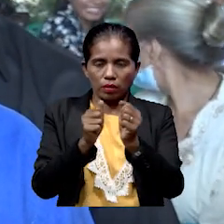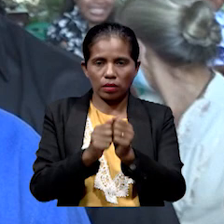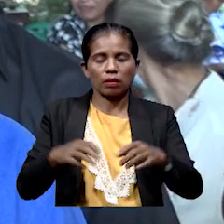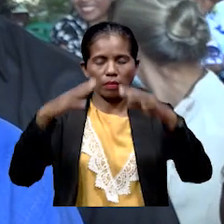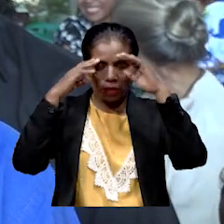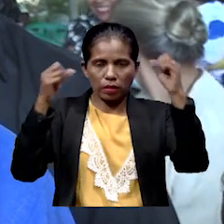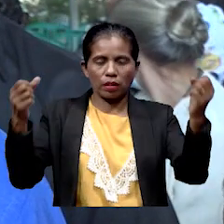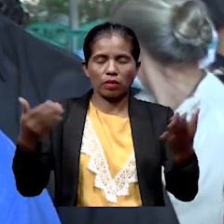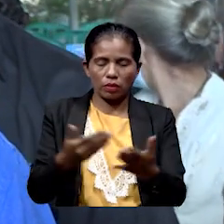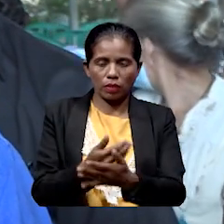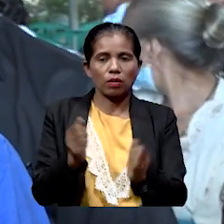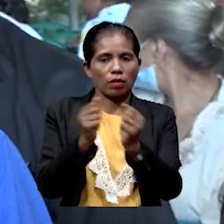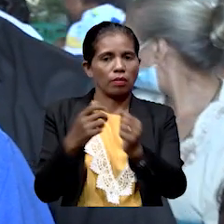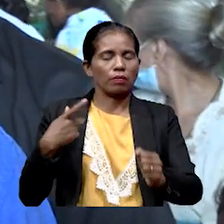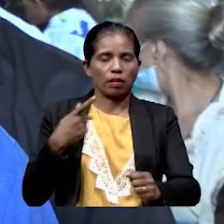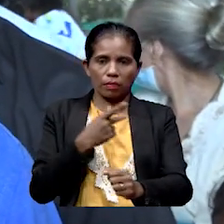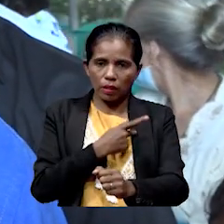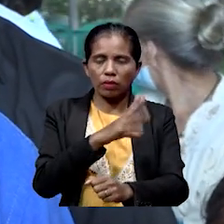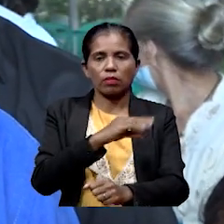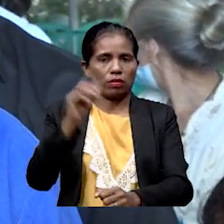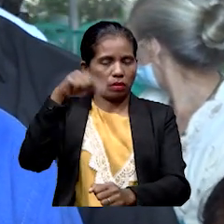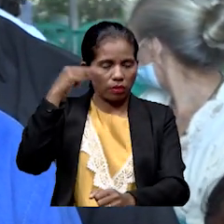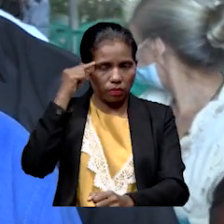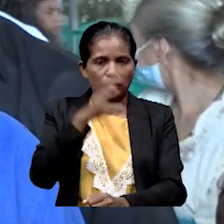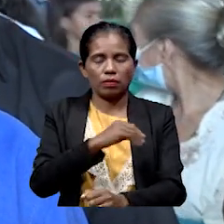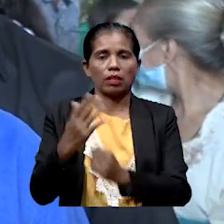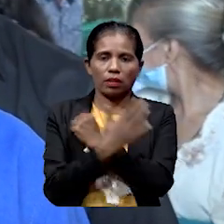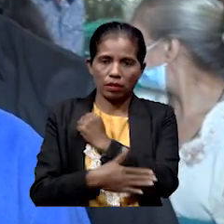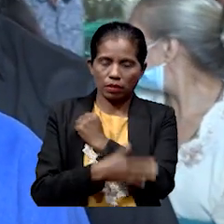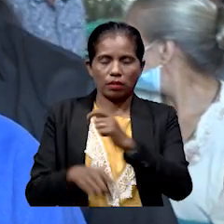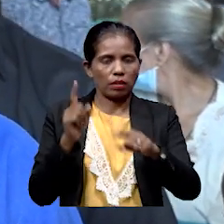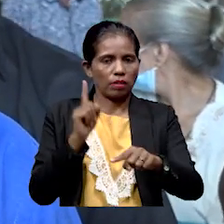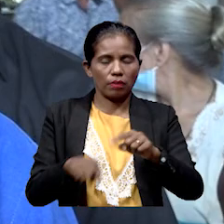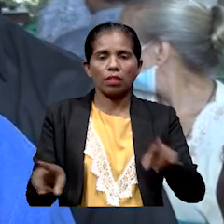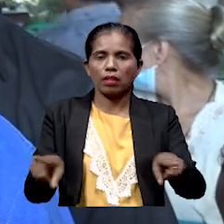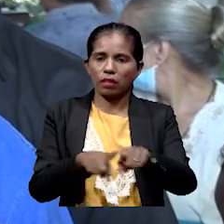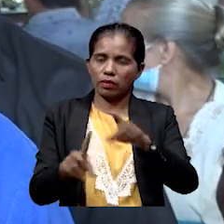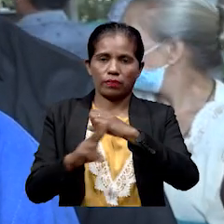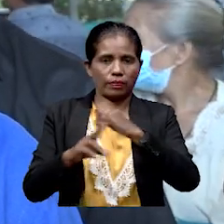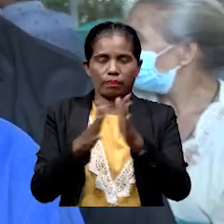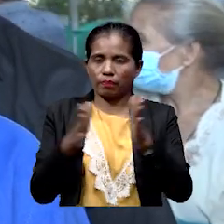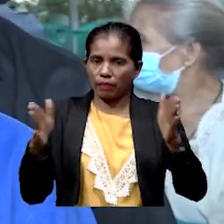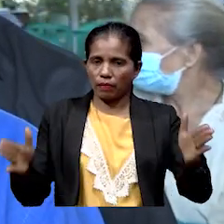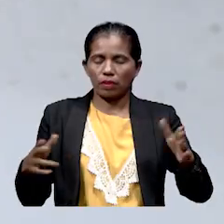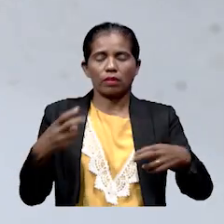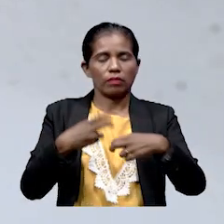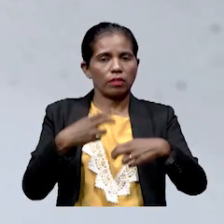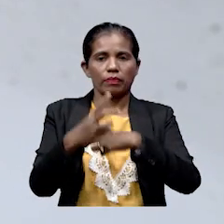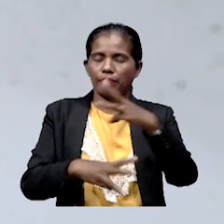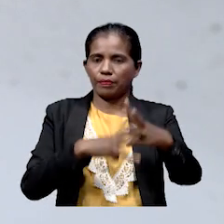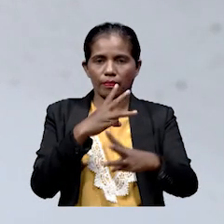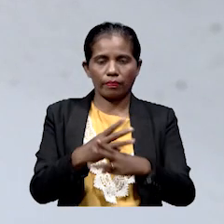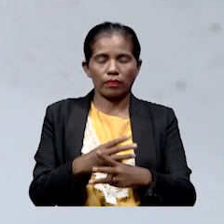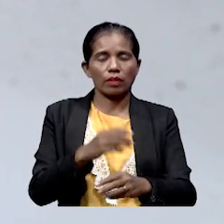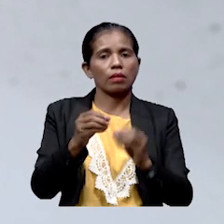com o parlamento, com o governo, para a nação, né, a bela sai vítima a volta, mas crise mundial. Corba